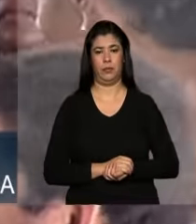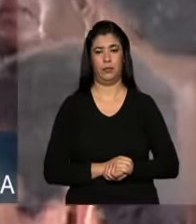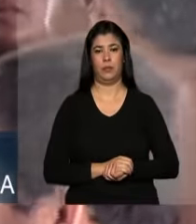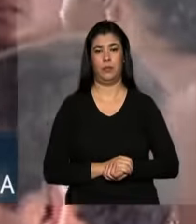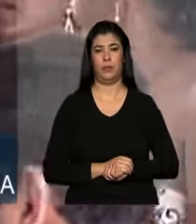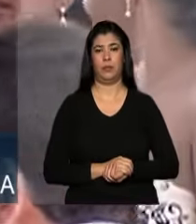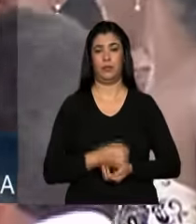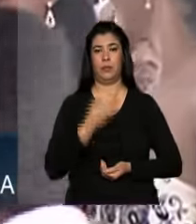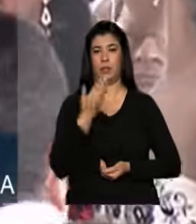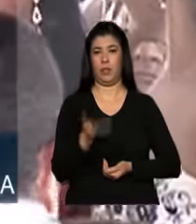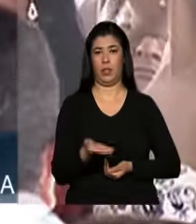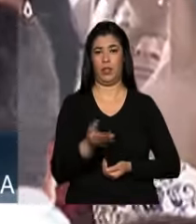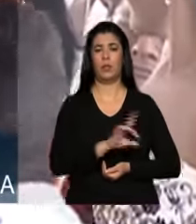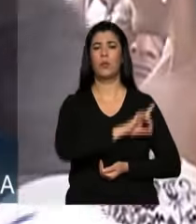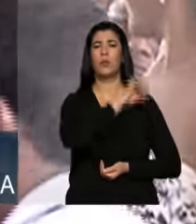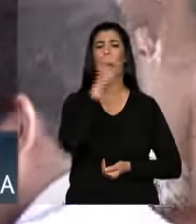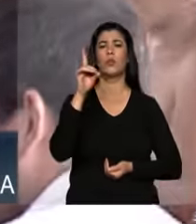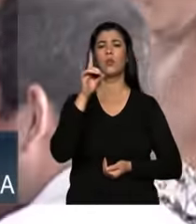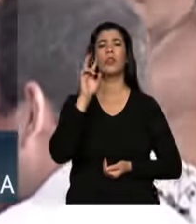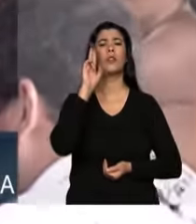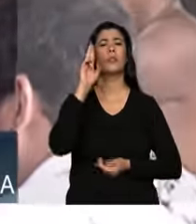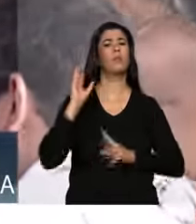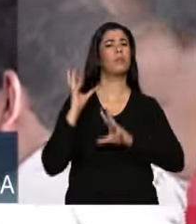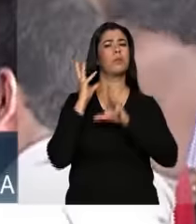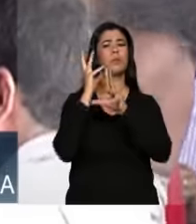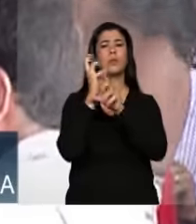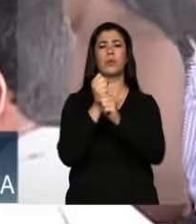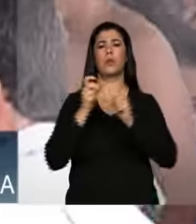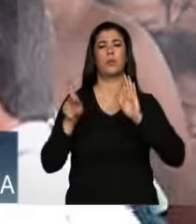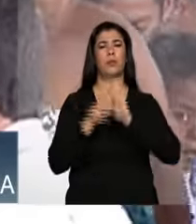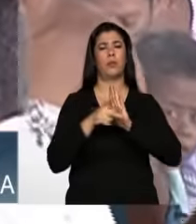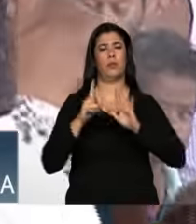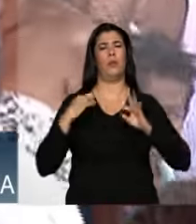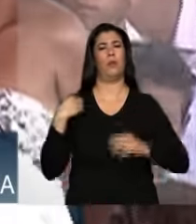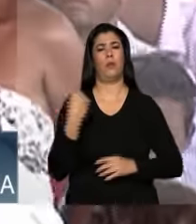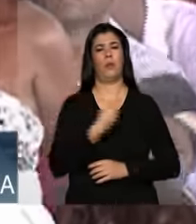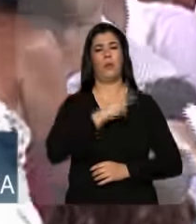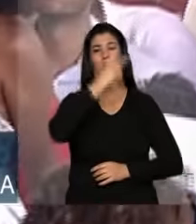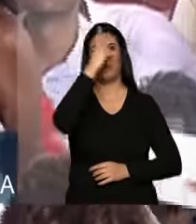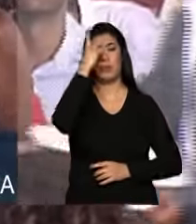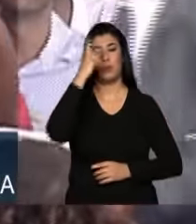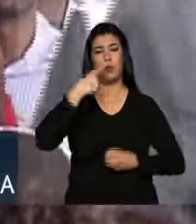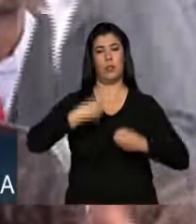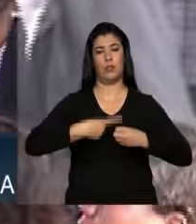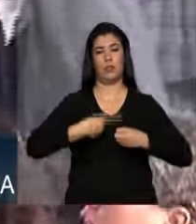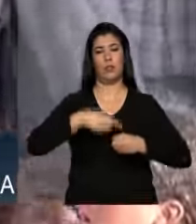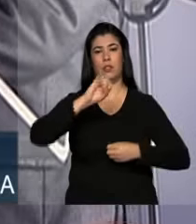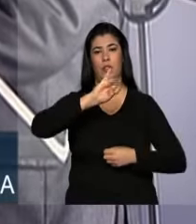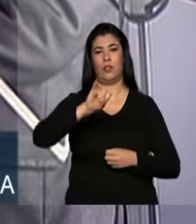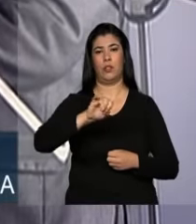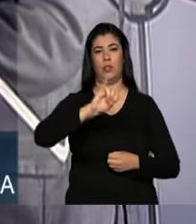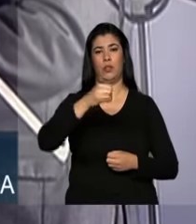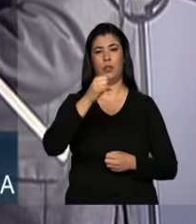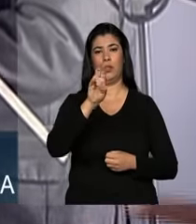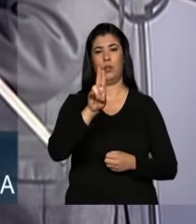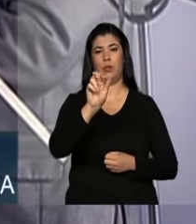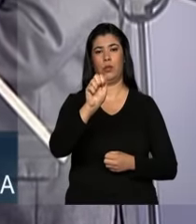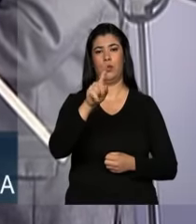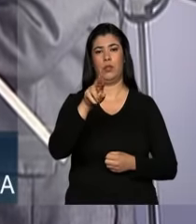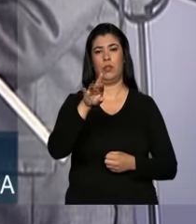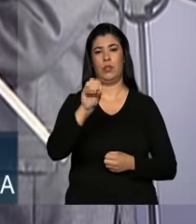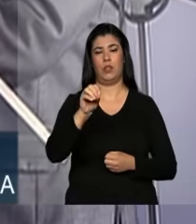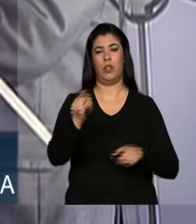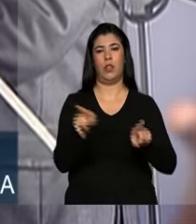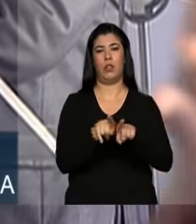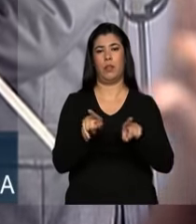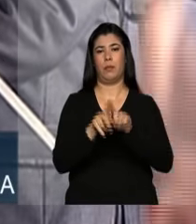Este é um dia histórico para todos nós de Juazeiro e do sertão nordestino,